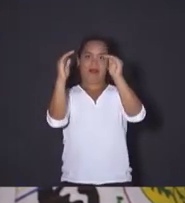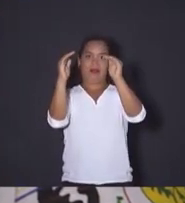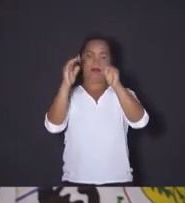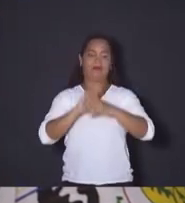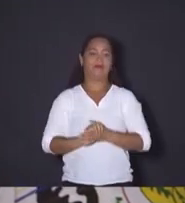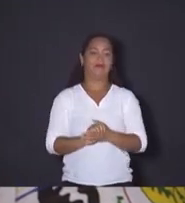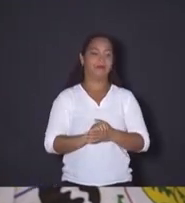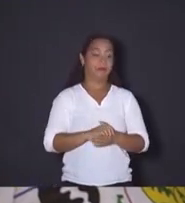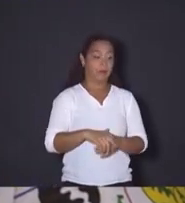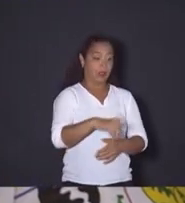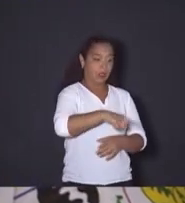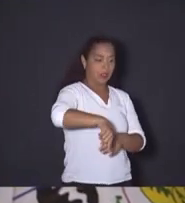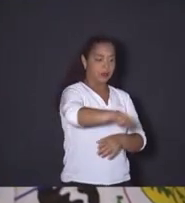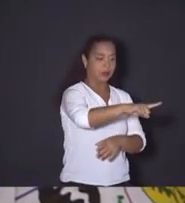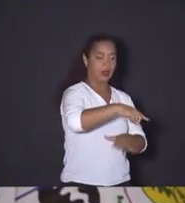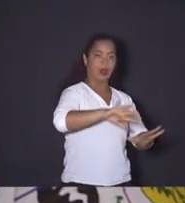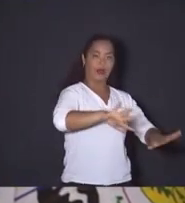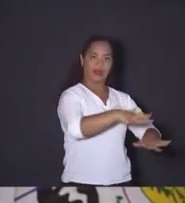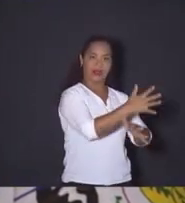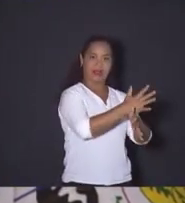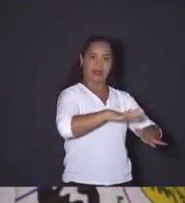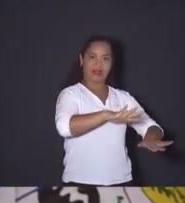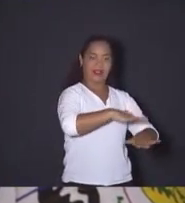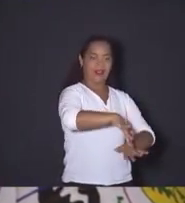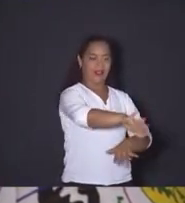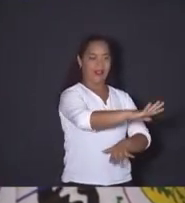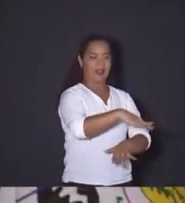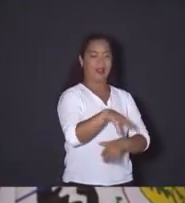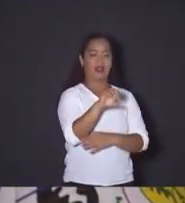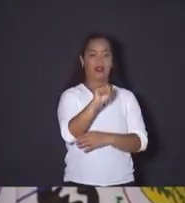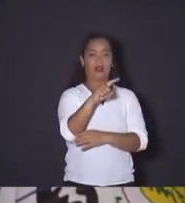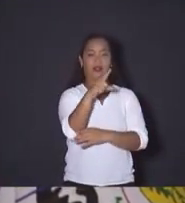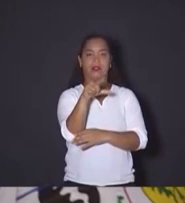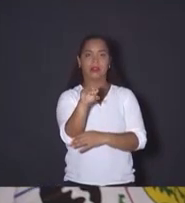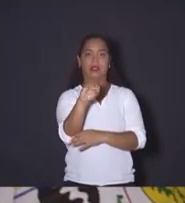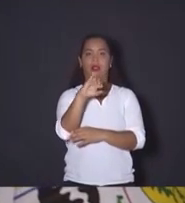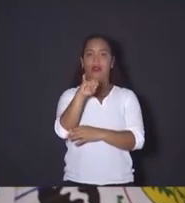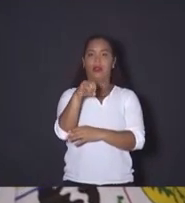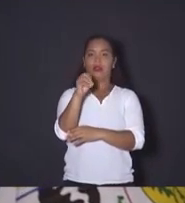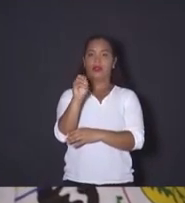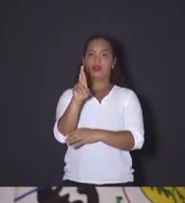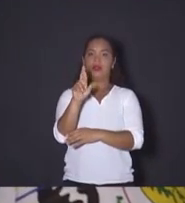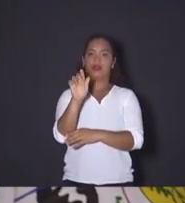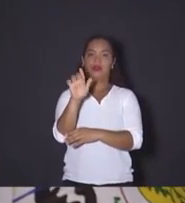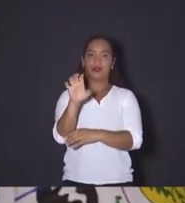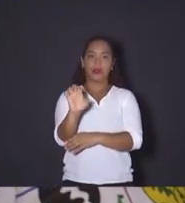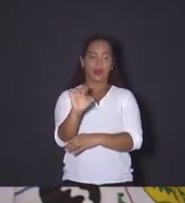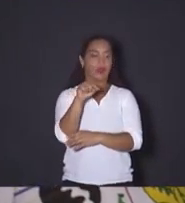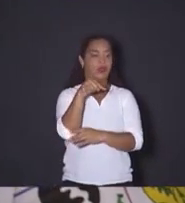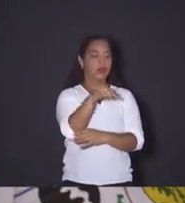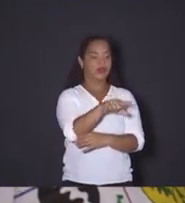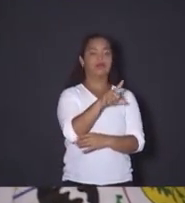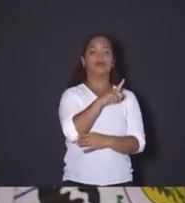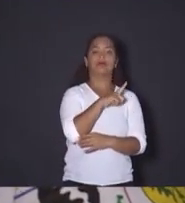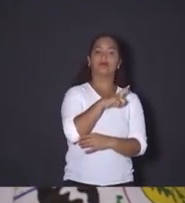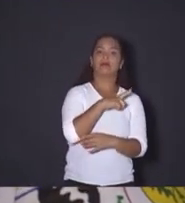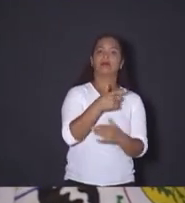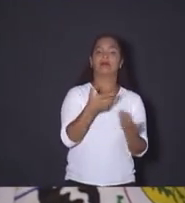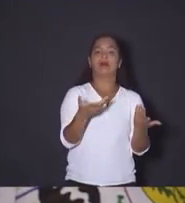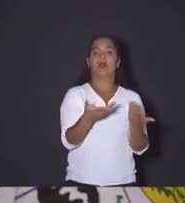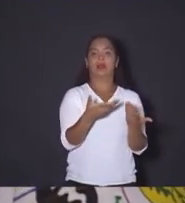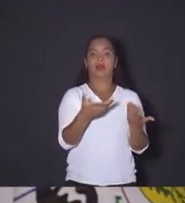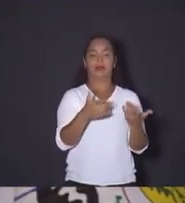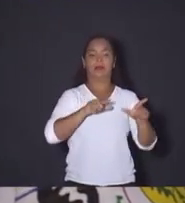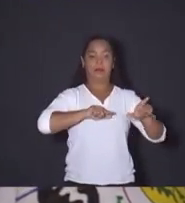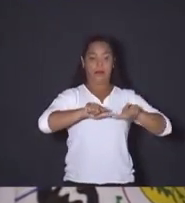ele funciona num sentido de enfrentamento de todas essas situações de todas essas polêmica por isso hoje nós